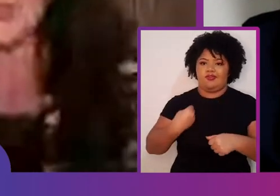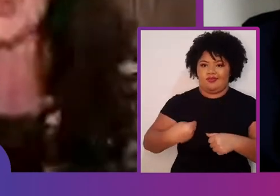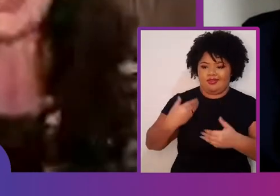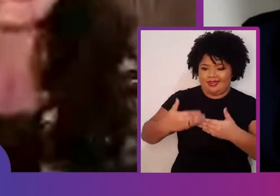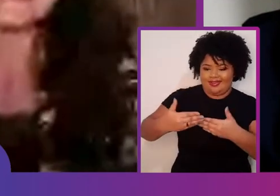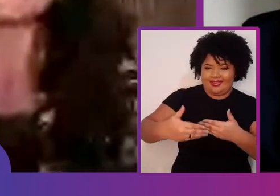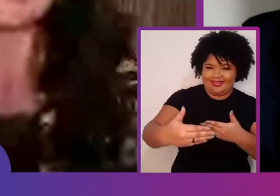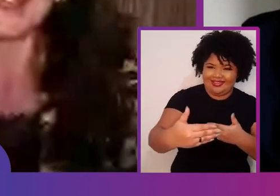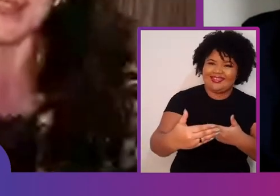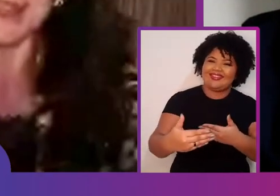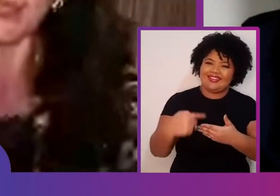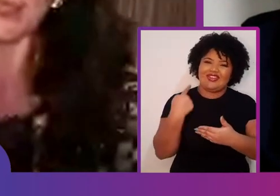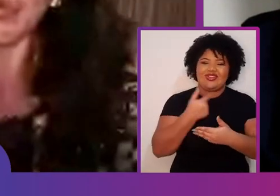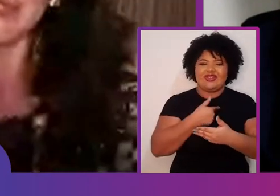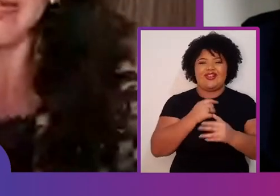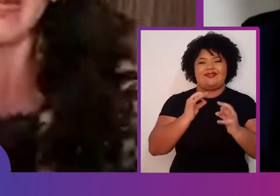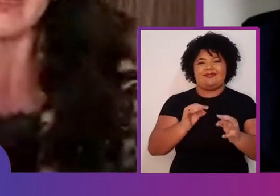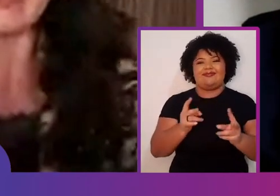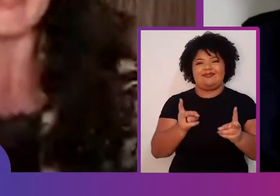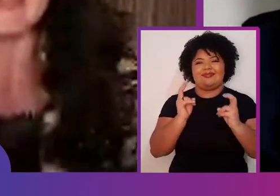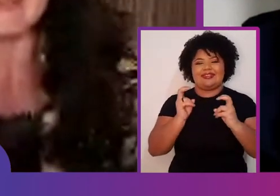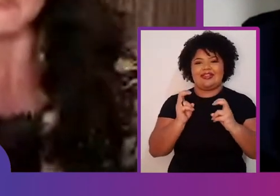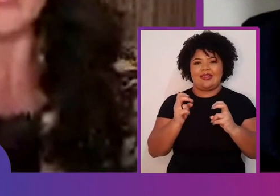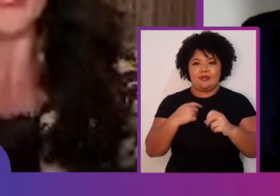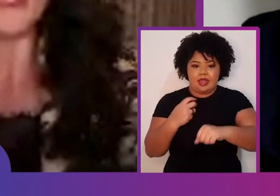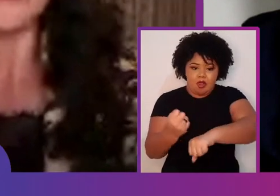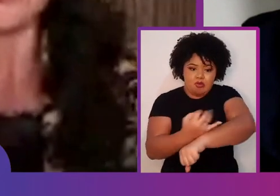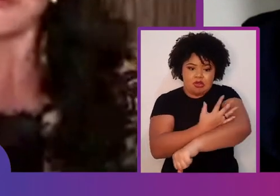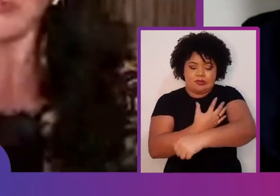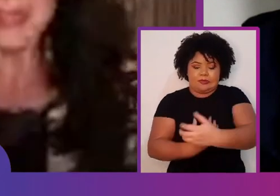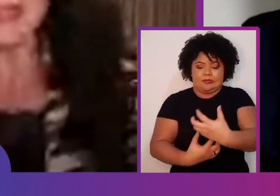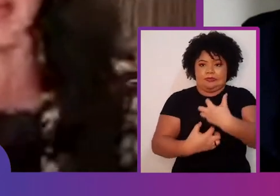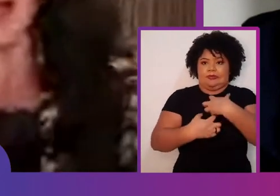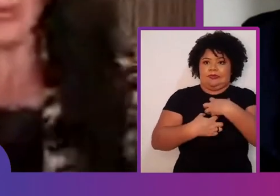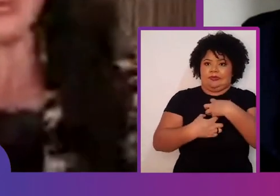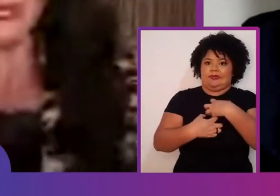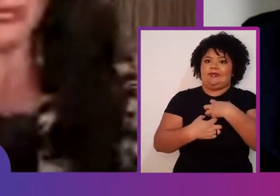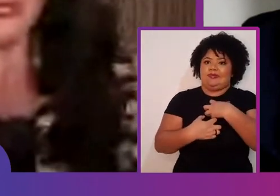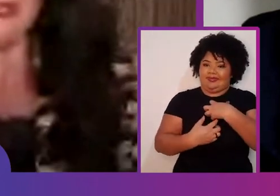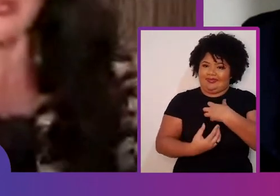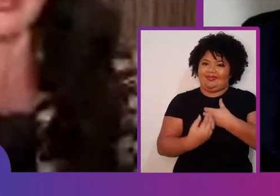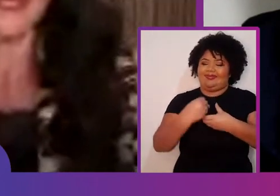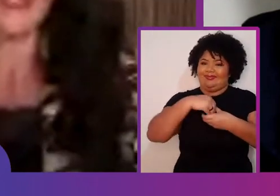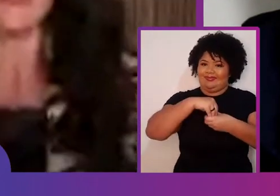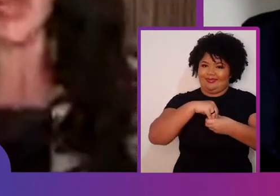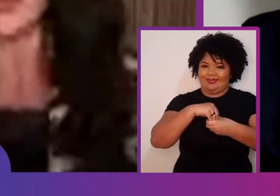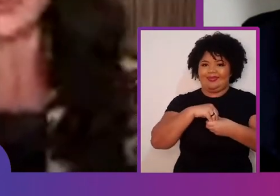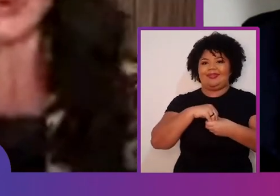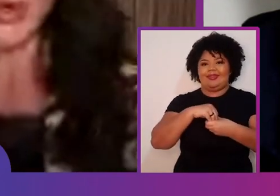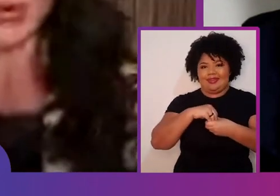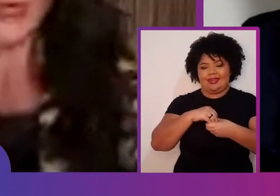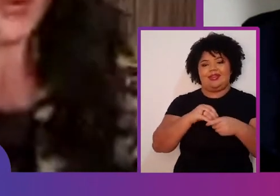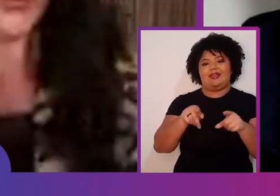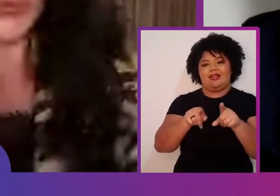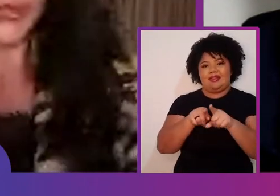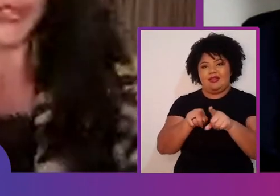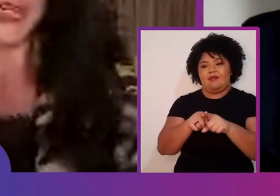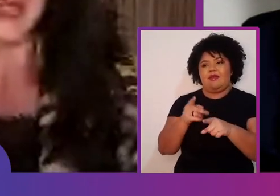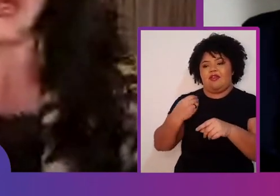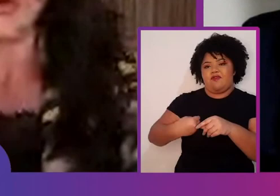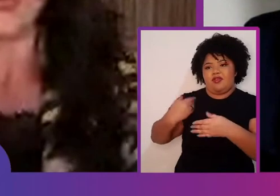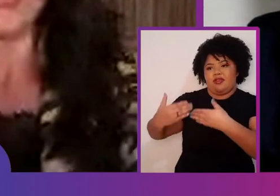gente normalmente sente tantas emoções que até são obstrutivas à construção da vida, como medo,